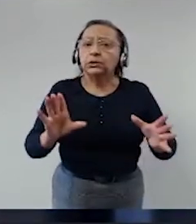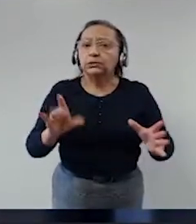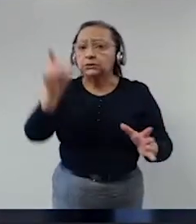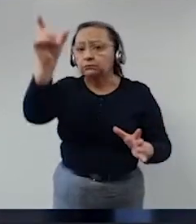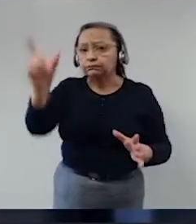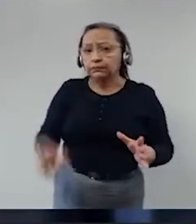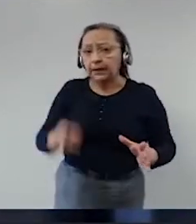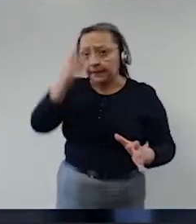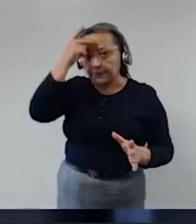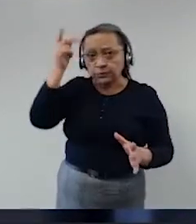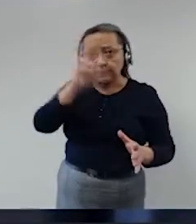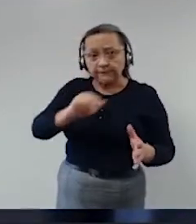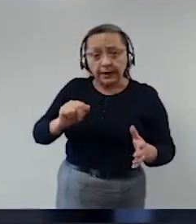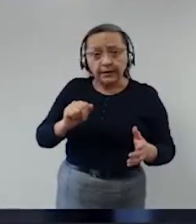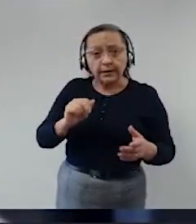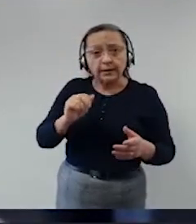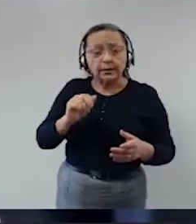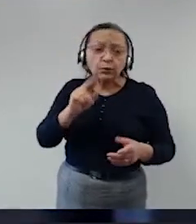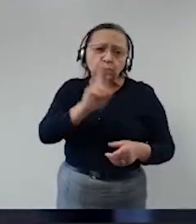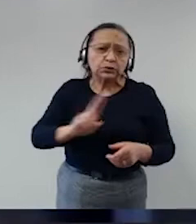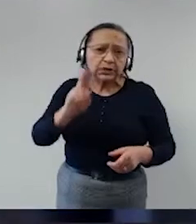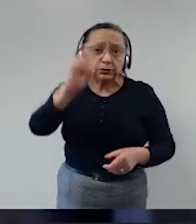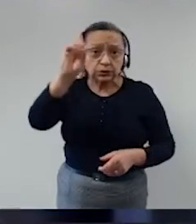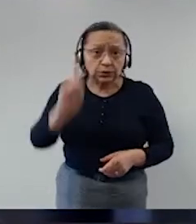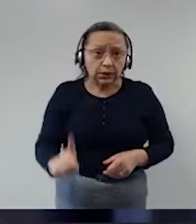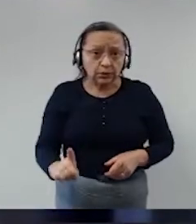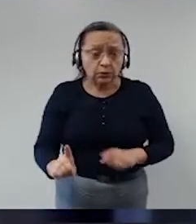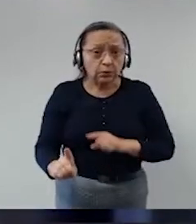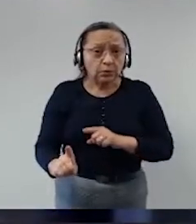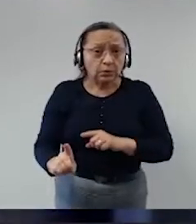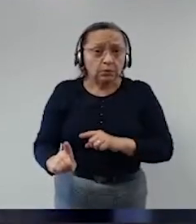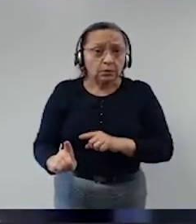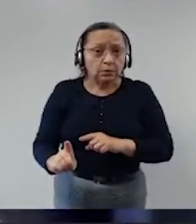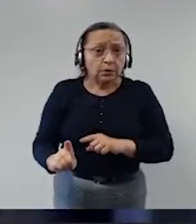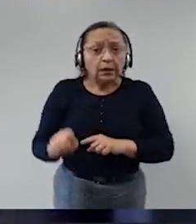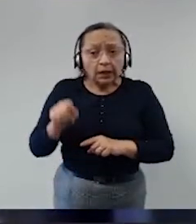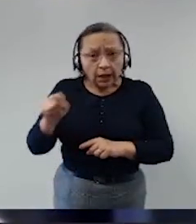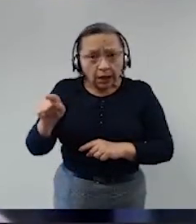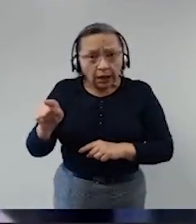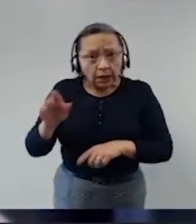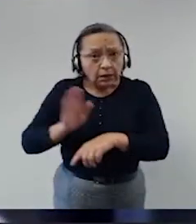né, ao aplicador do direito, que no sopesamento da sua